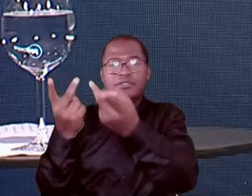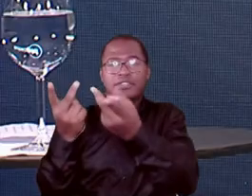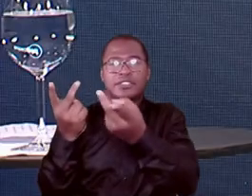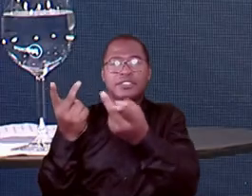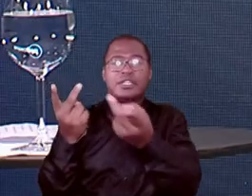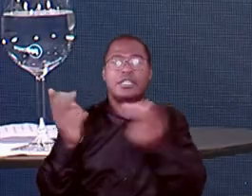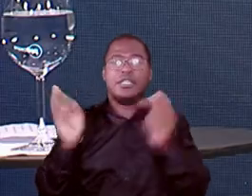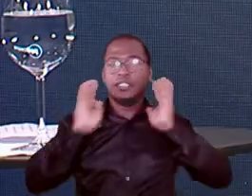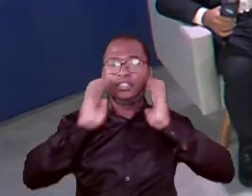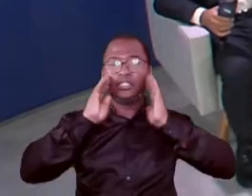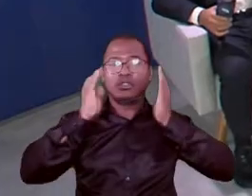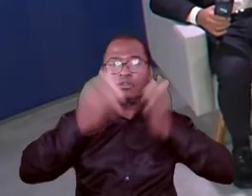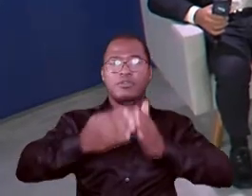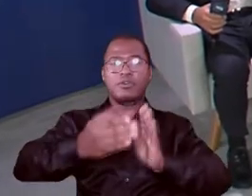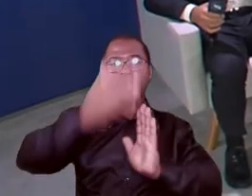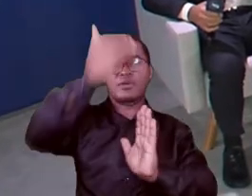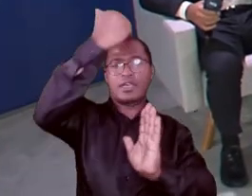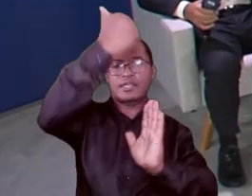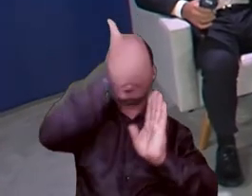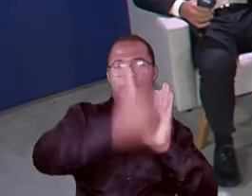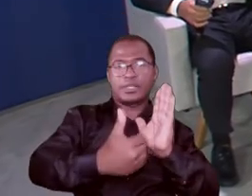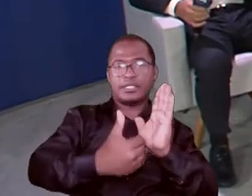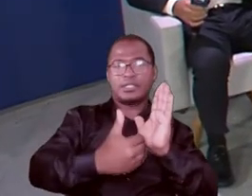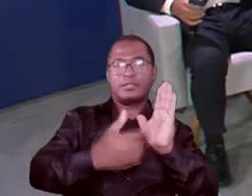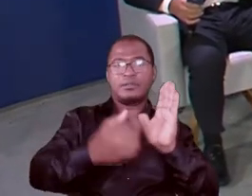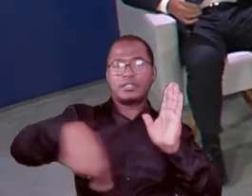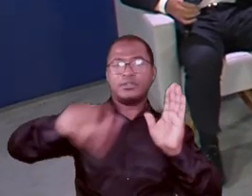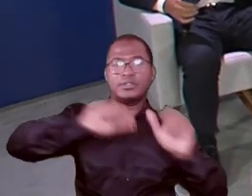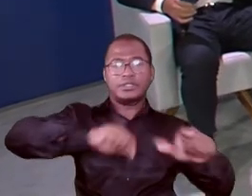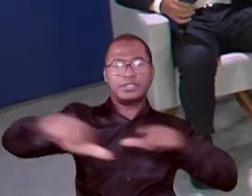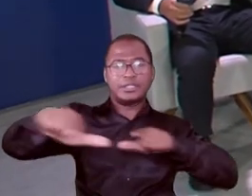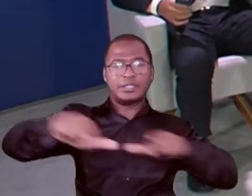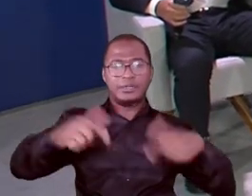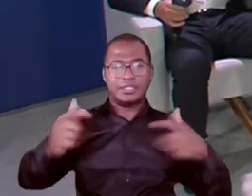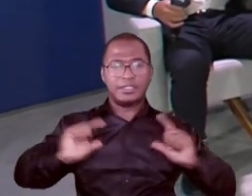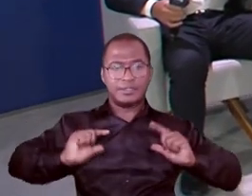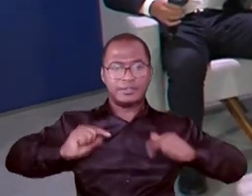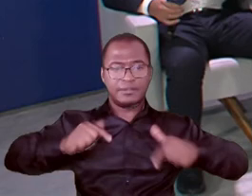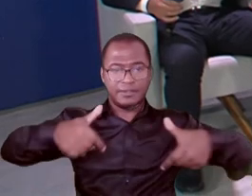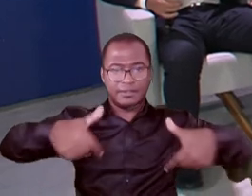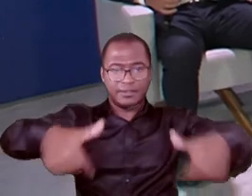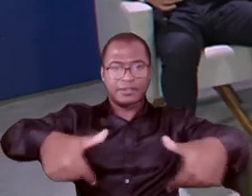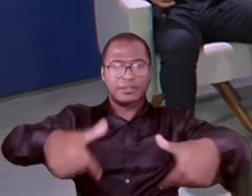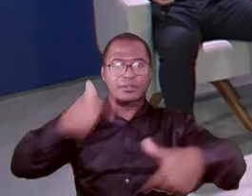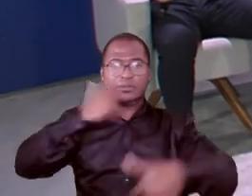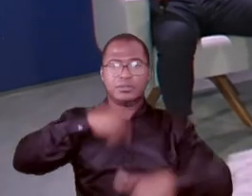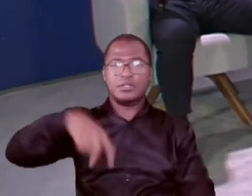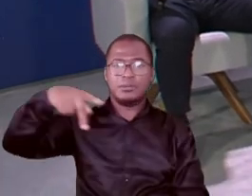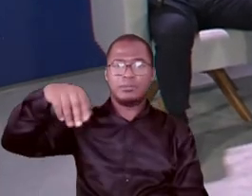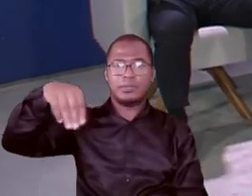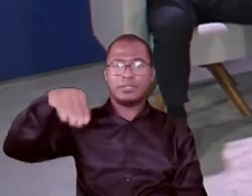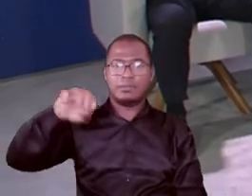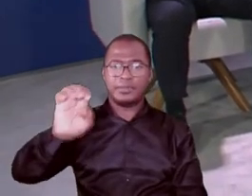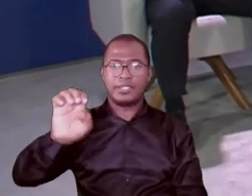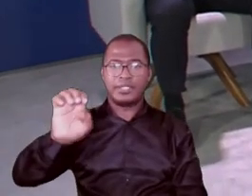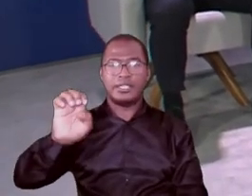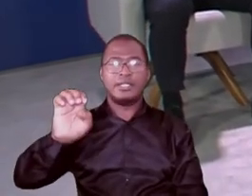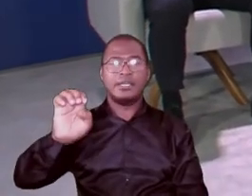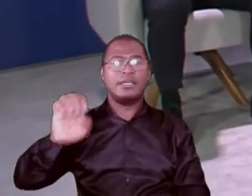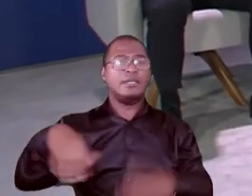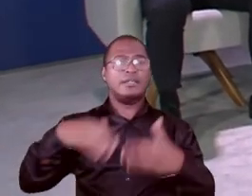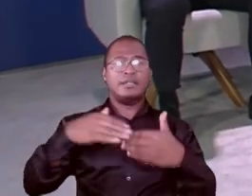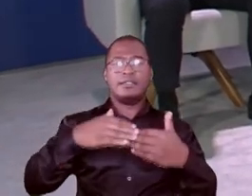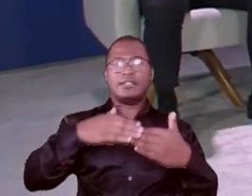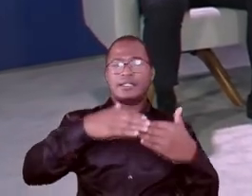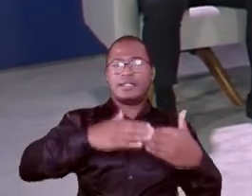ao integrar um grande volume de de PMs ao longo de cadeias produtivas a gente é capaz de